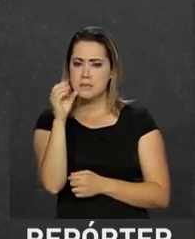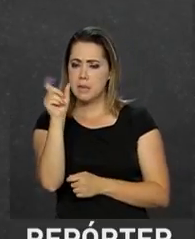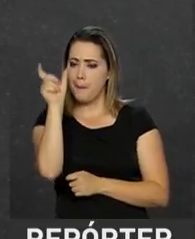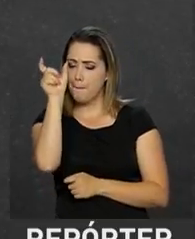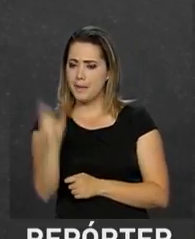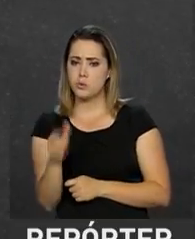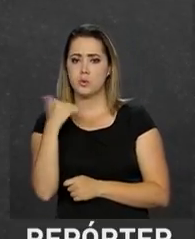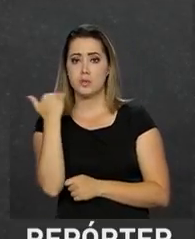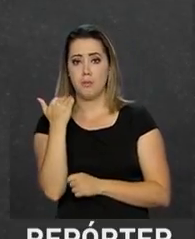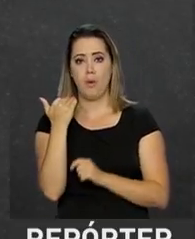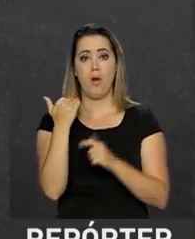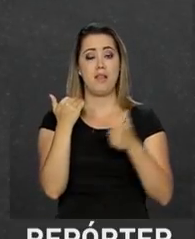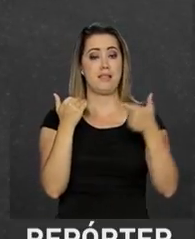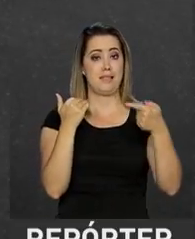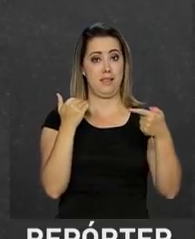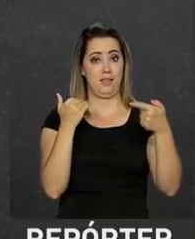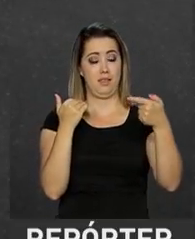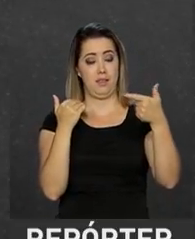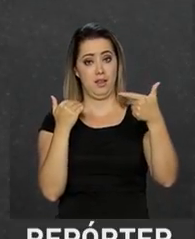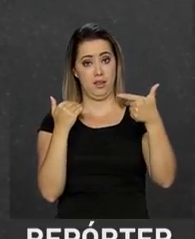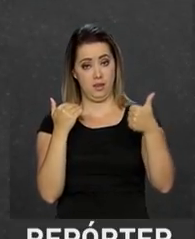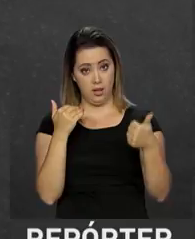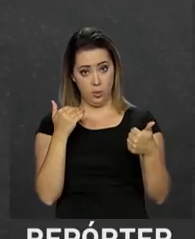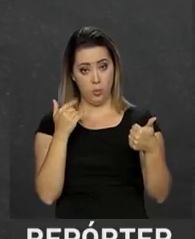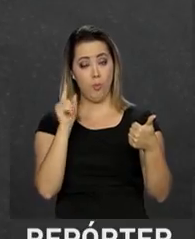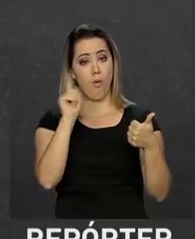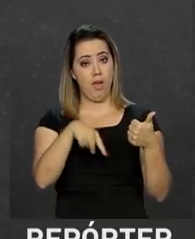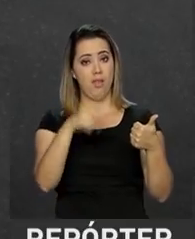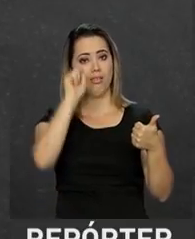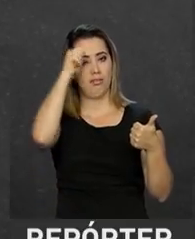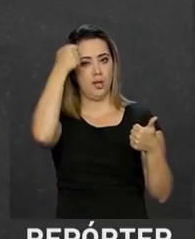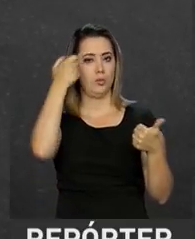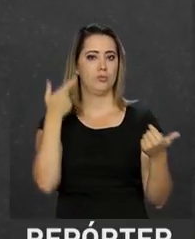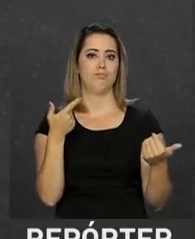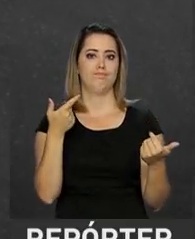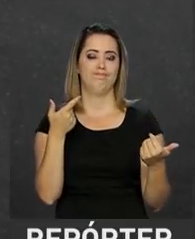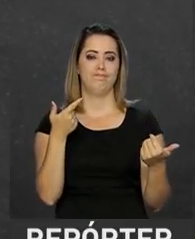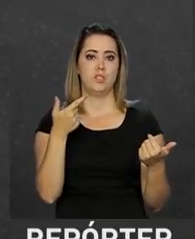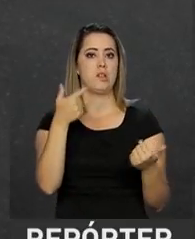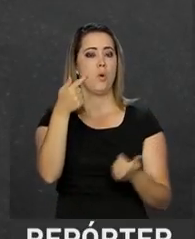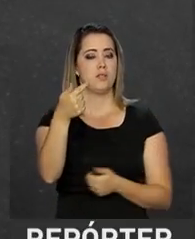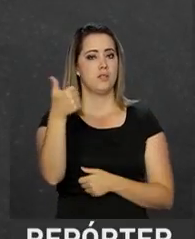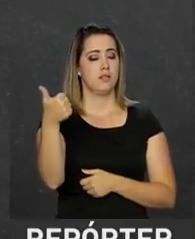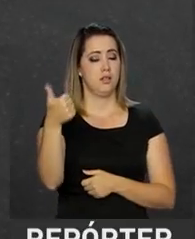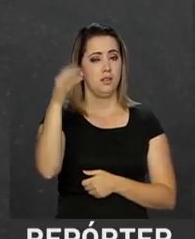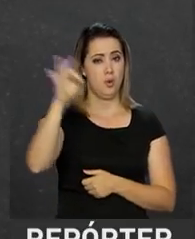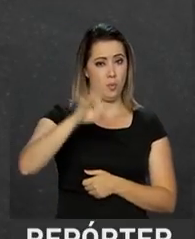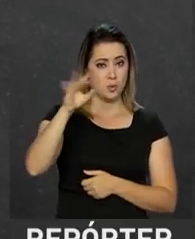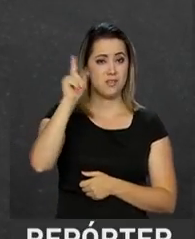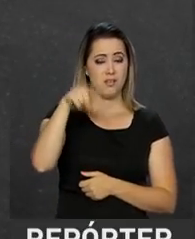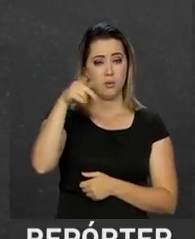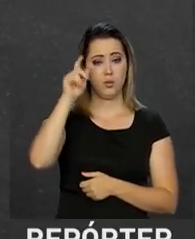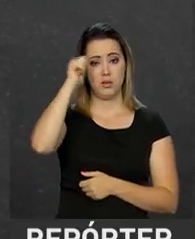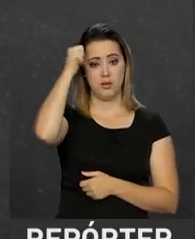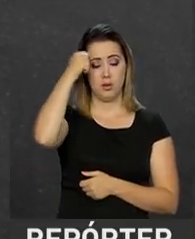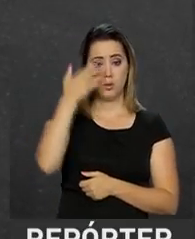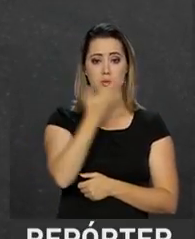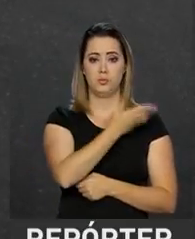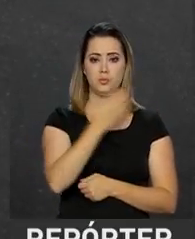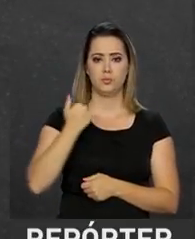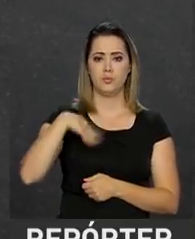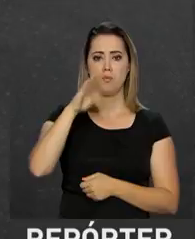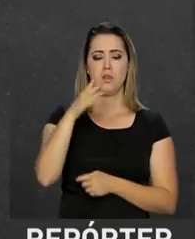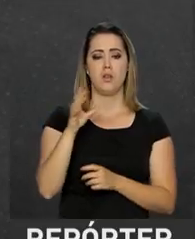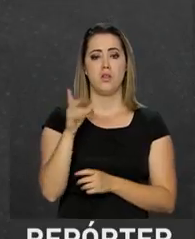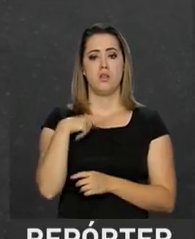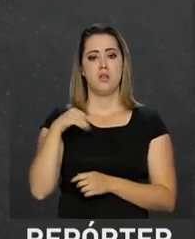país, 71 são negras. De acordo com informações do Atlas da Violência de 2017, os negros possuem